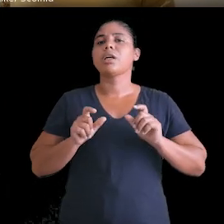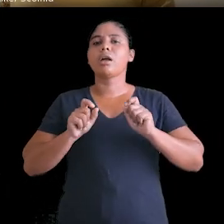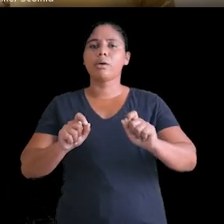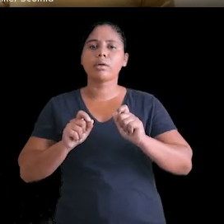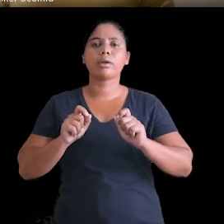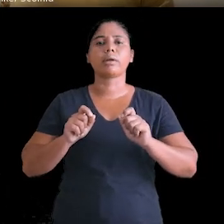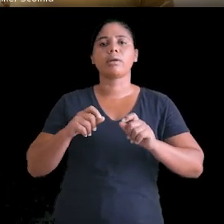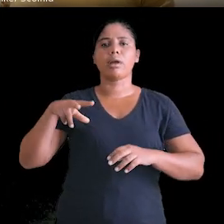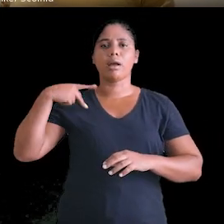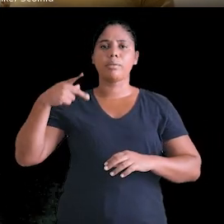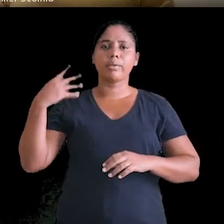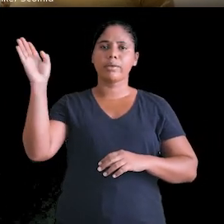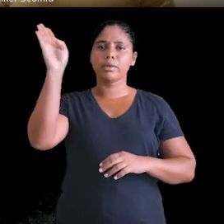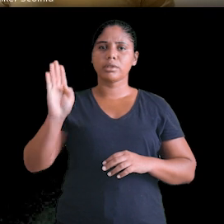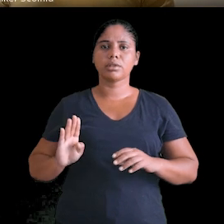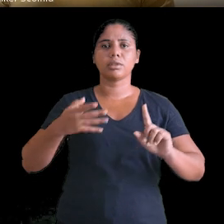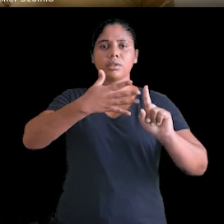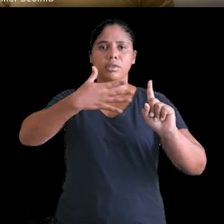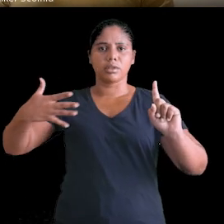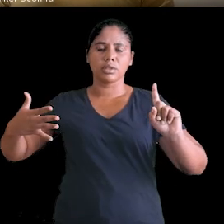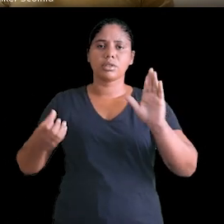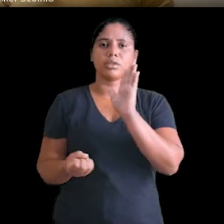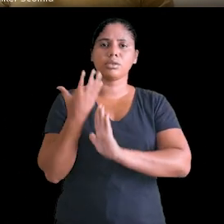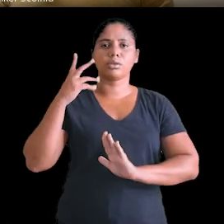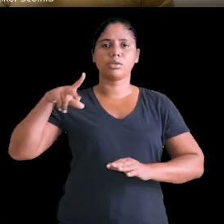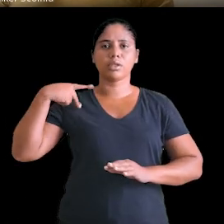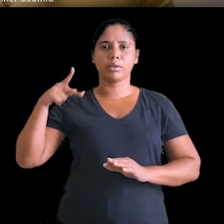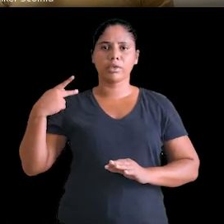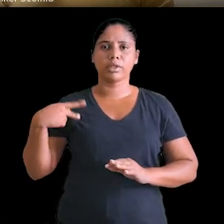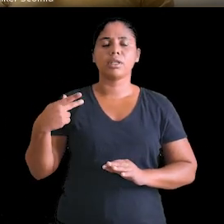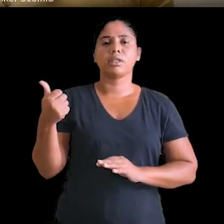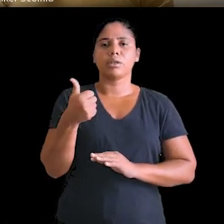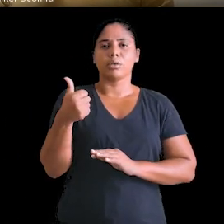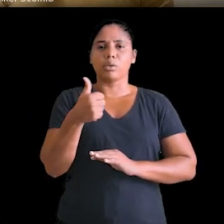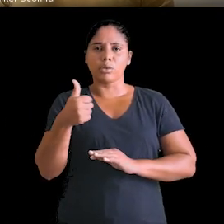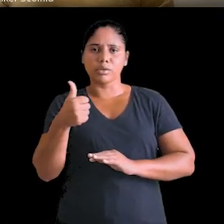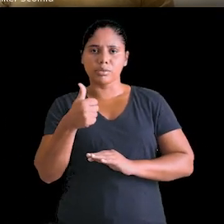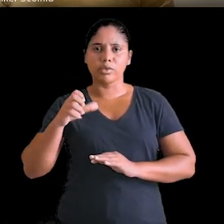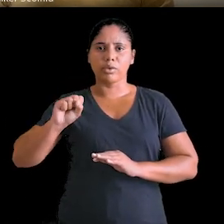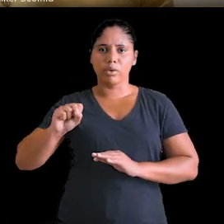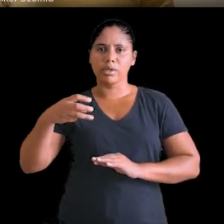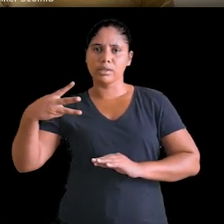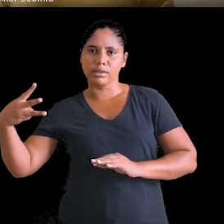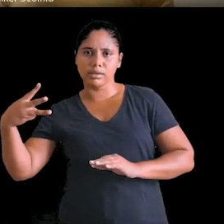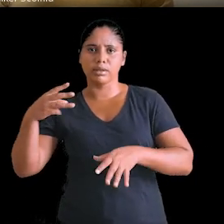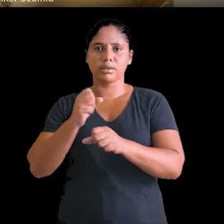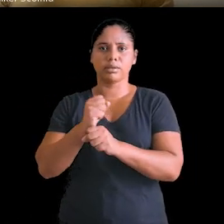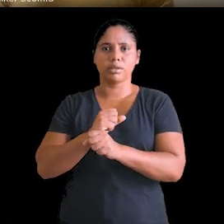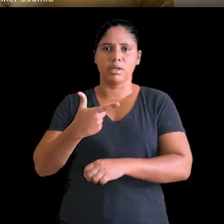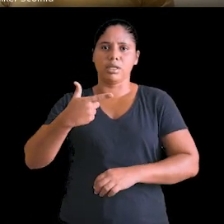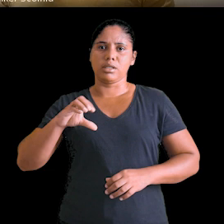instituída em 2011 pela portaria 2.836, de 1 de dezembro de 2011, onde vai pactuar